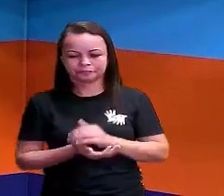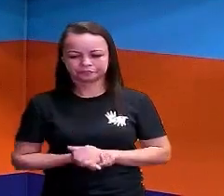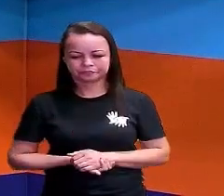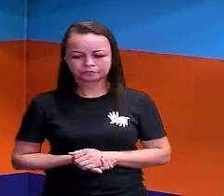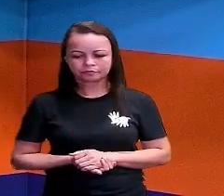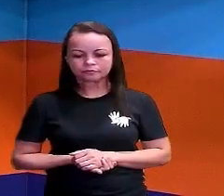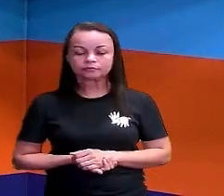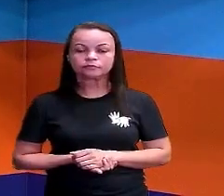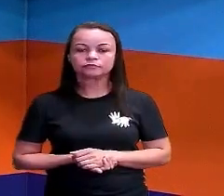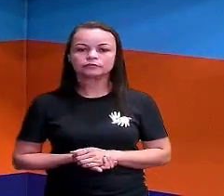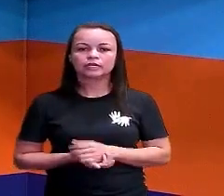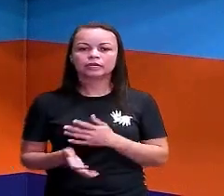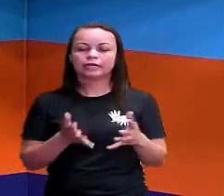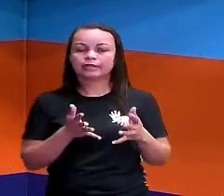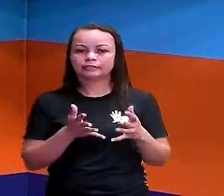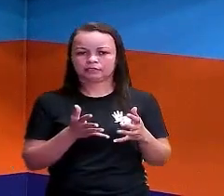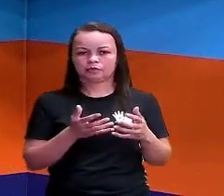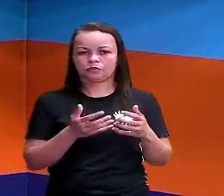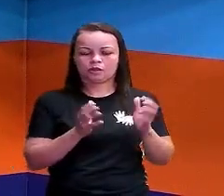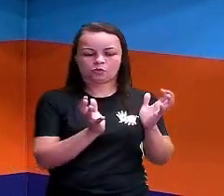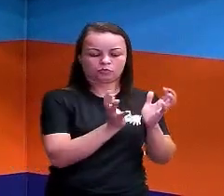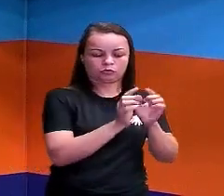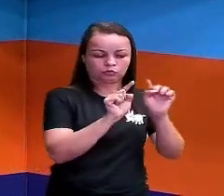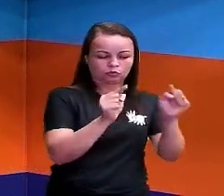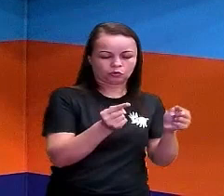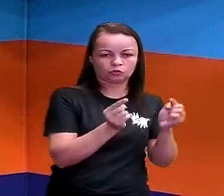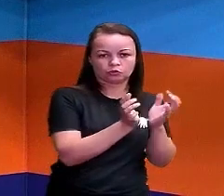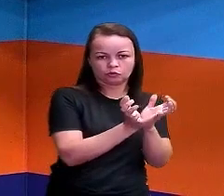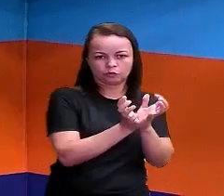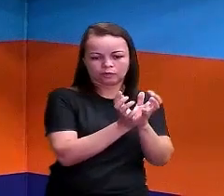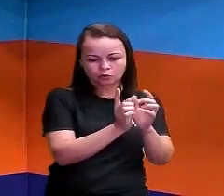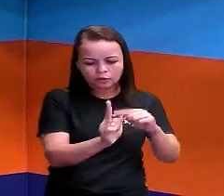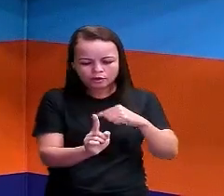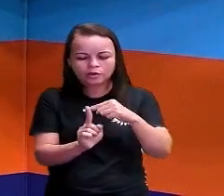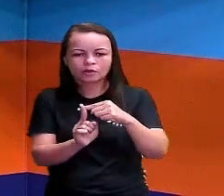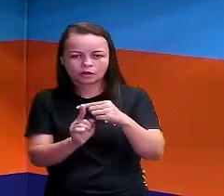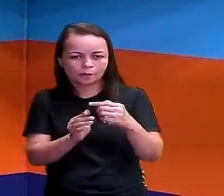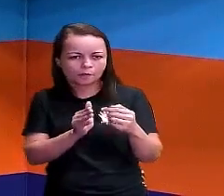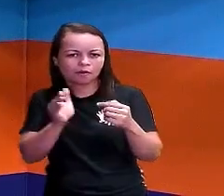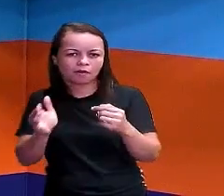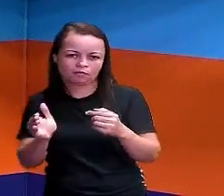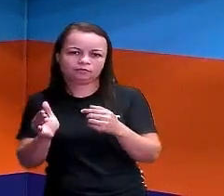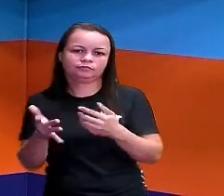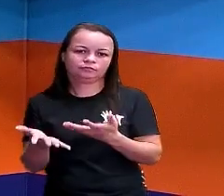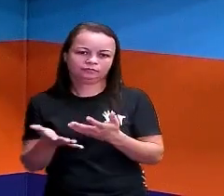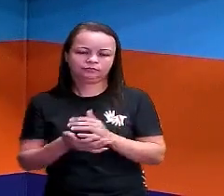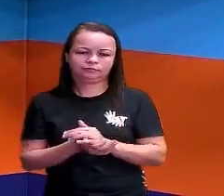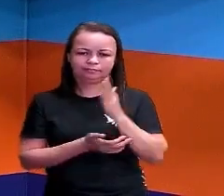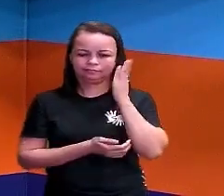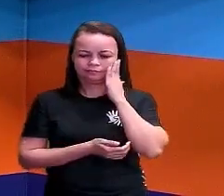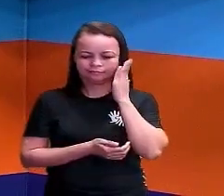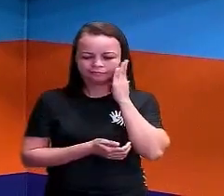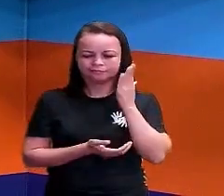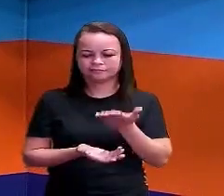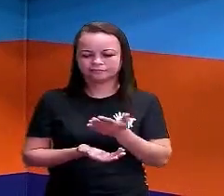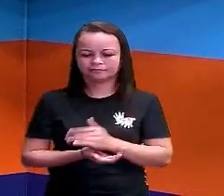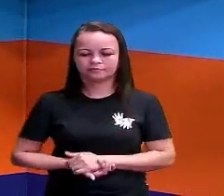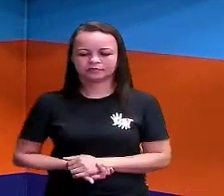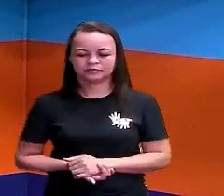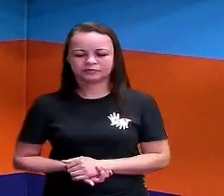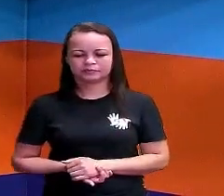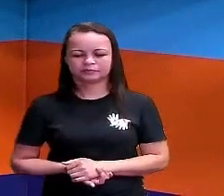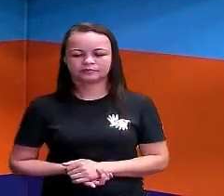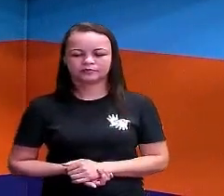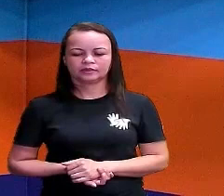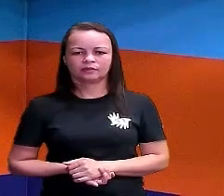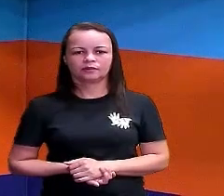Então, eu agrupo 2 números, faço a adição e adiciono o próximo. Beleza? Deu para entender? Vamos